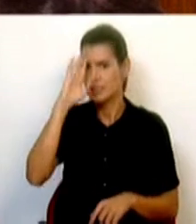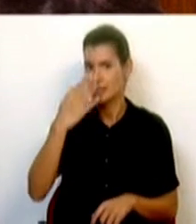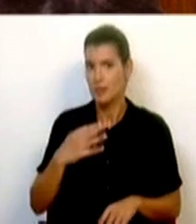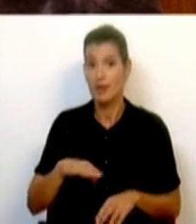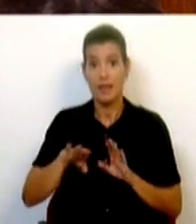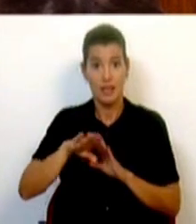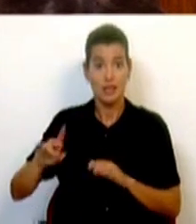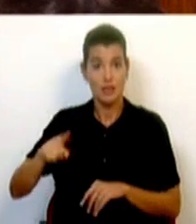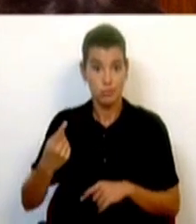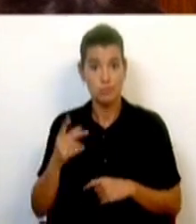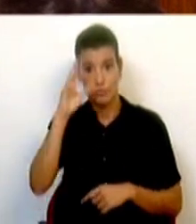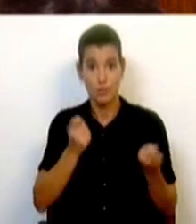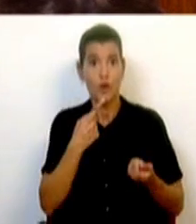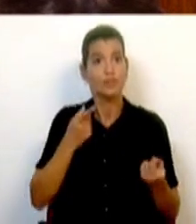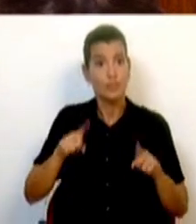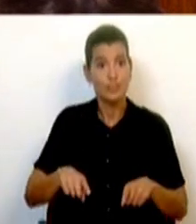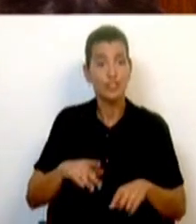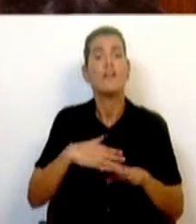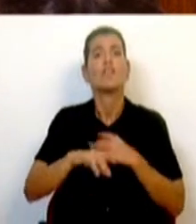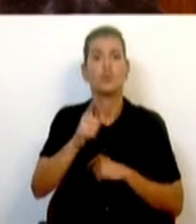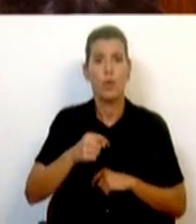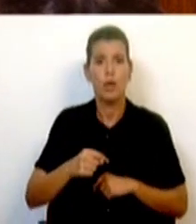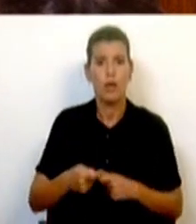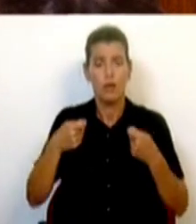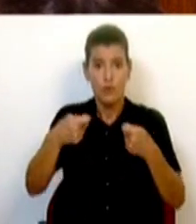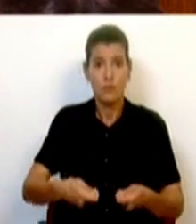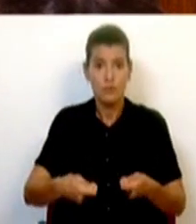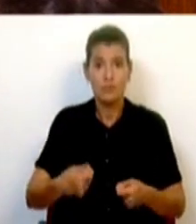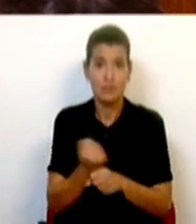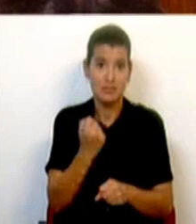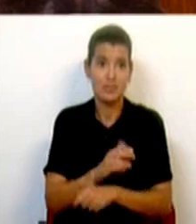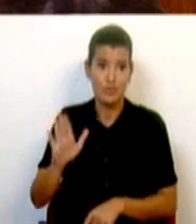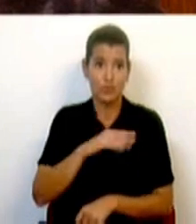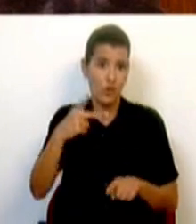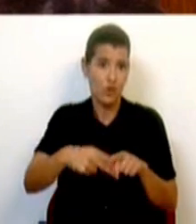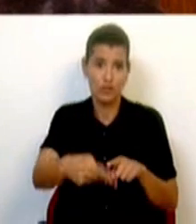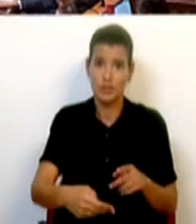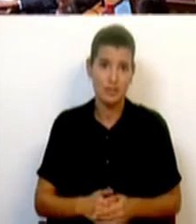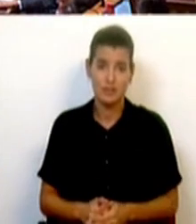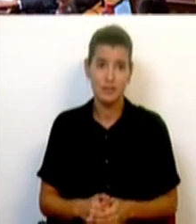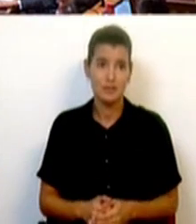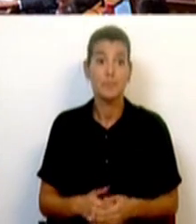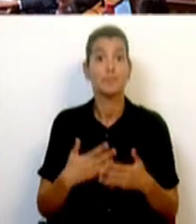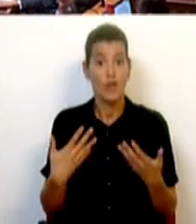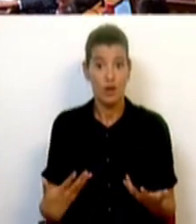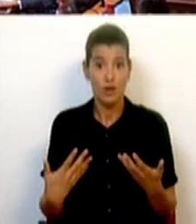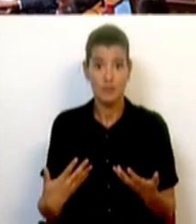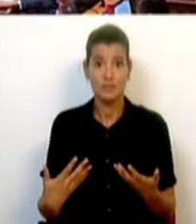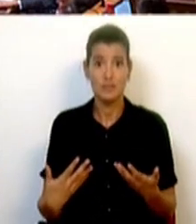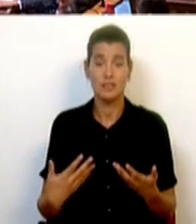direita voltasse a governar, aquilo que faria era cortar no investimento no Serviço Nacional de Saúde. Agora,